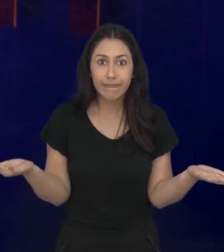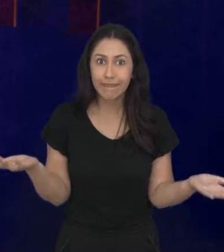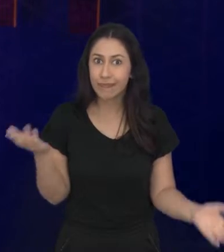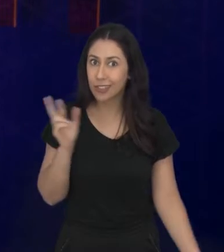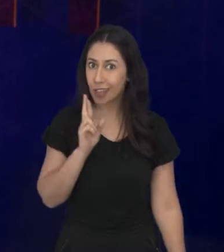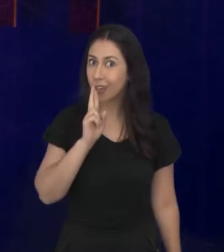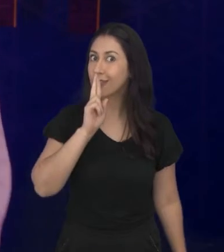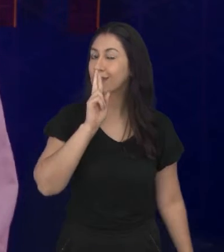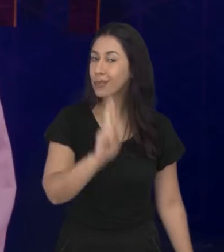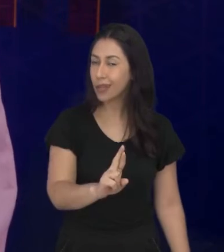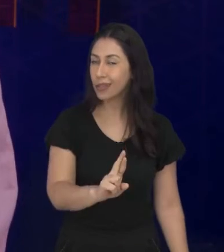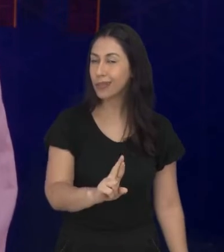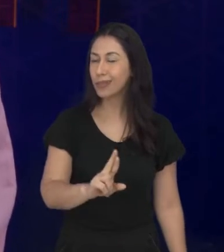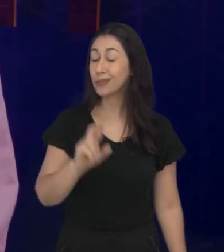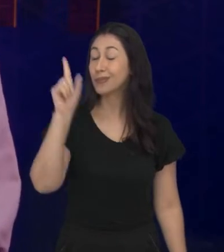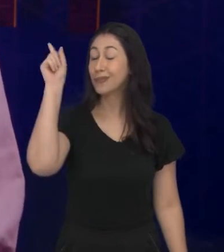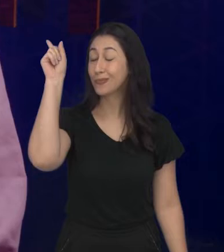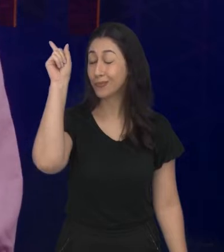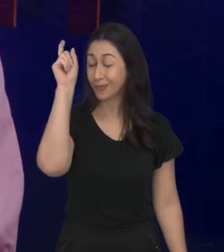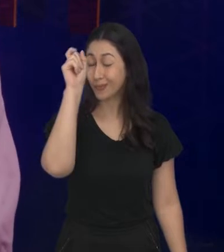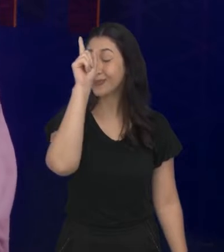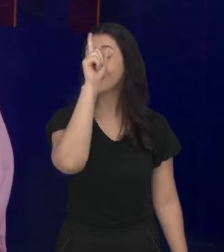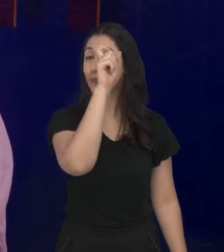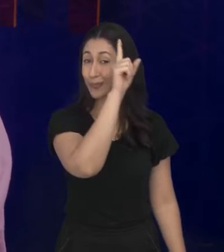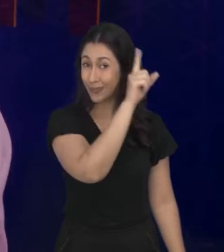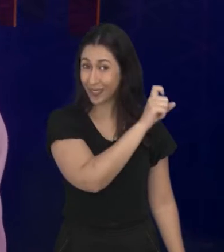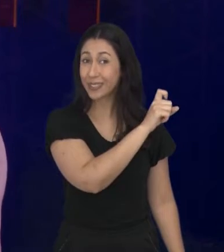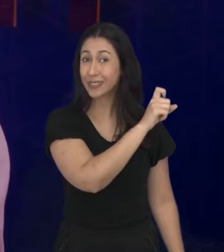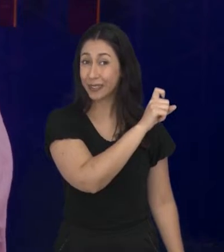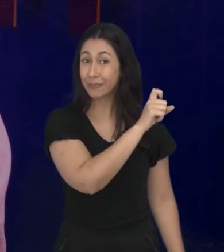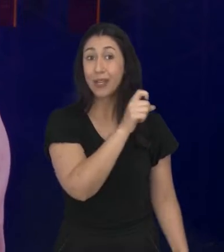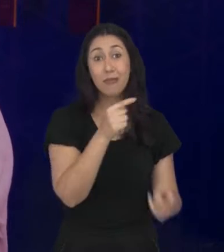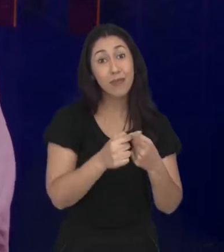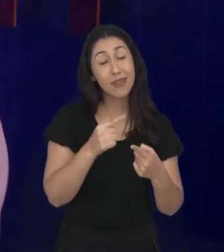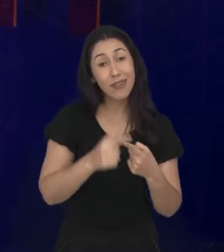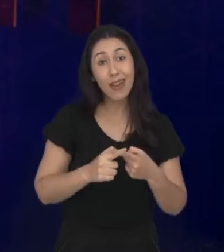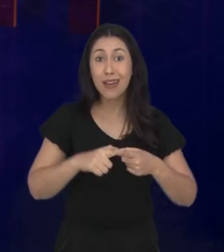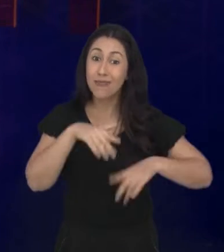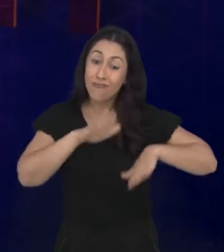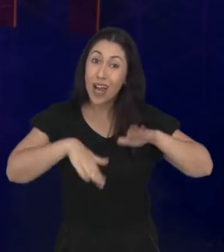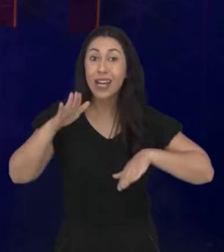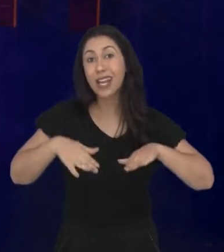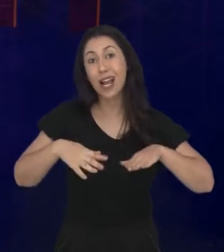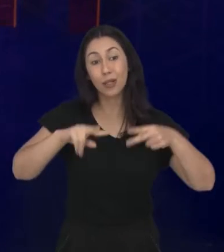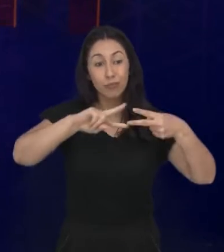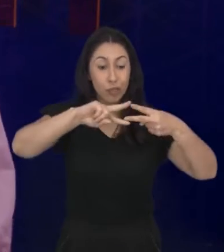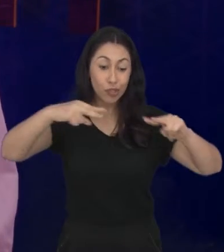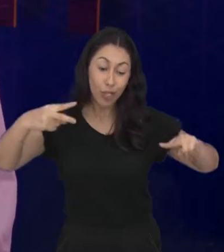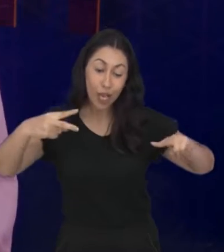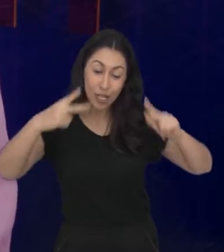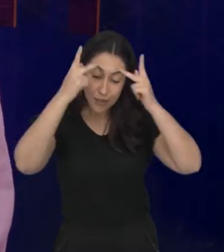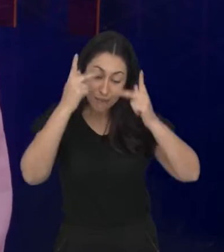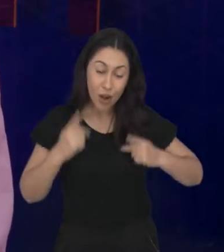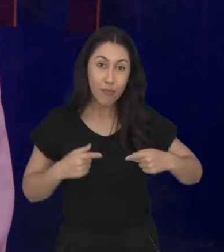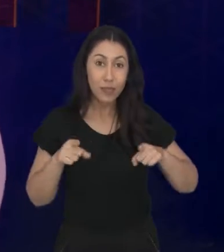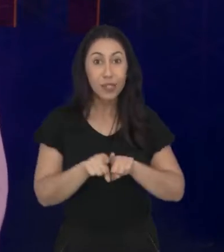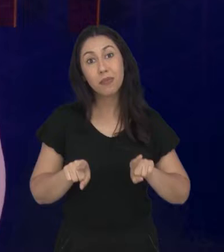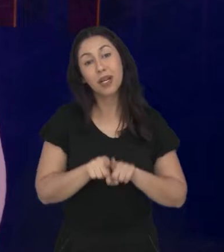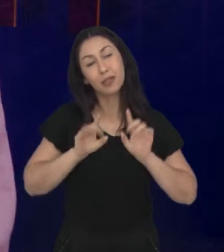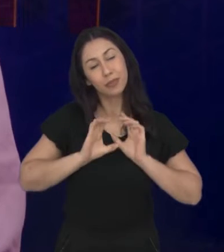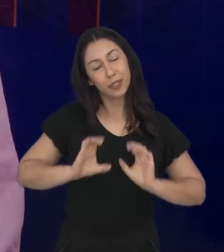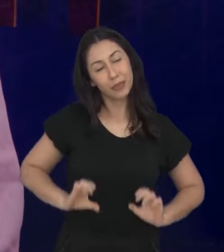tarde? A resposta para essa pergunta é bem mais complexa do que parece, porque depende de fatores genéticos